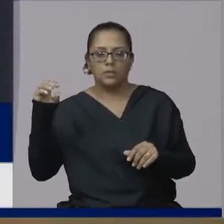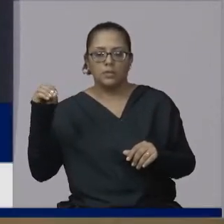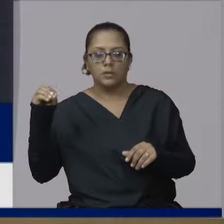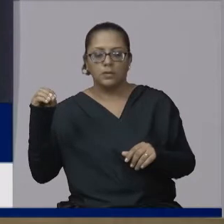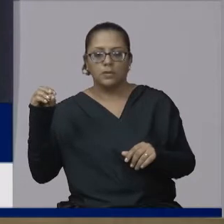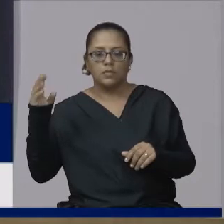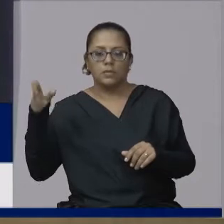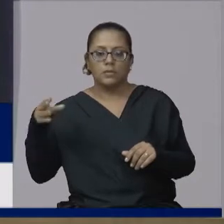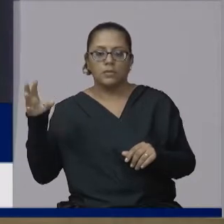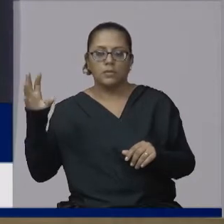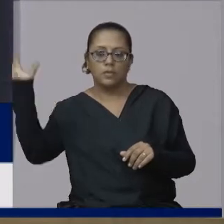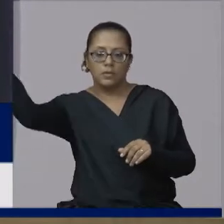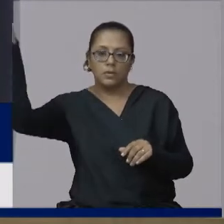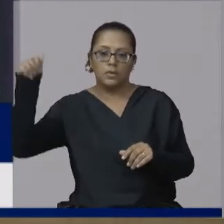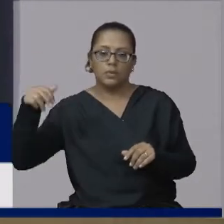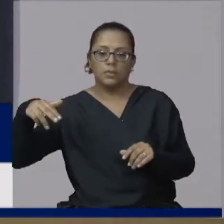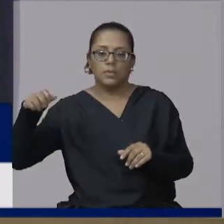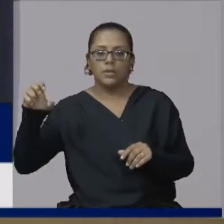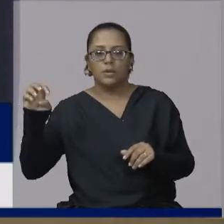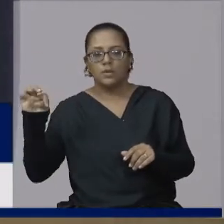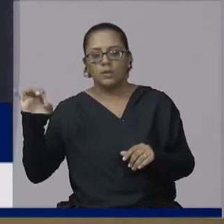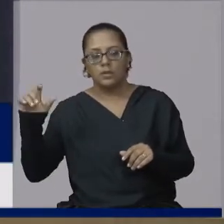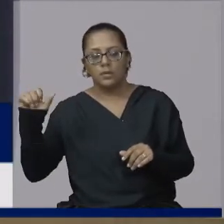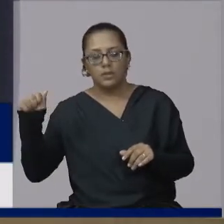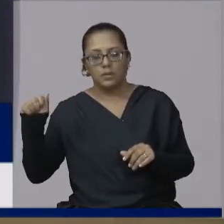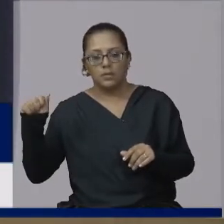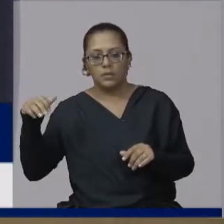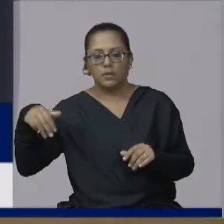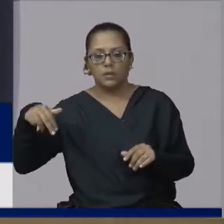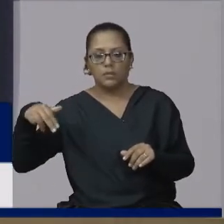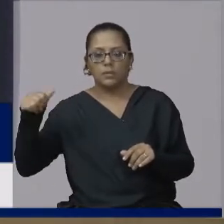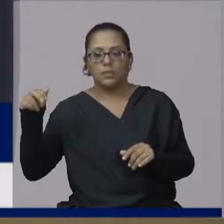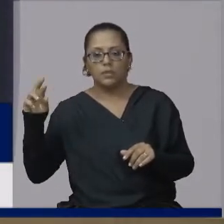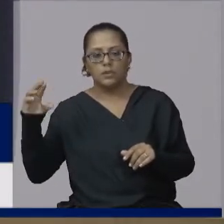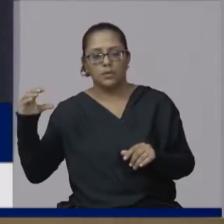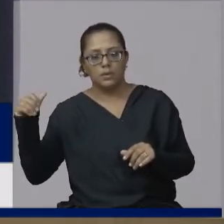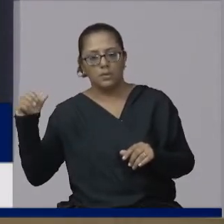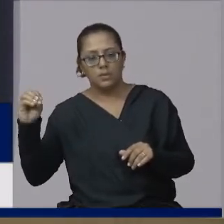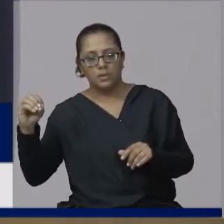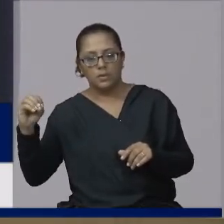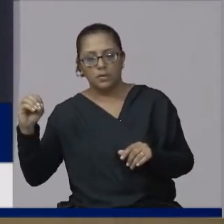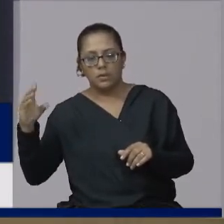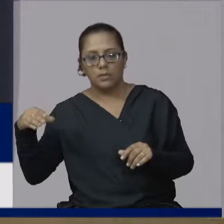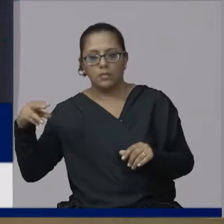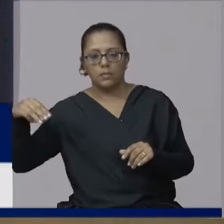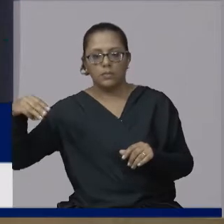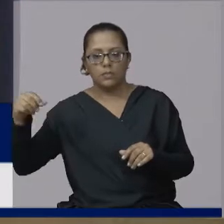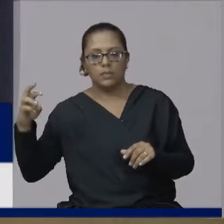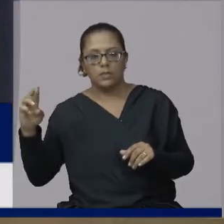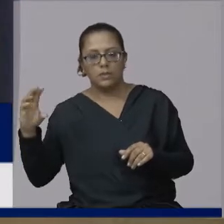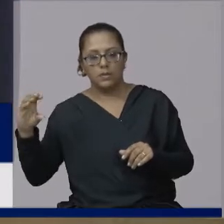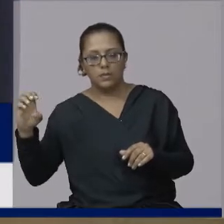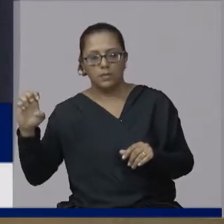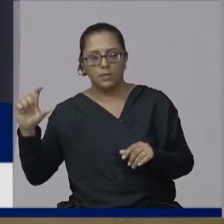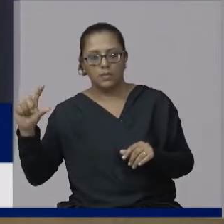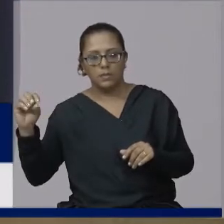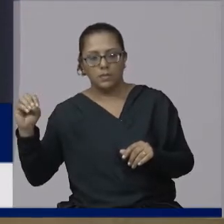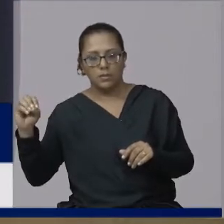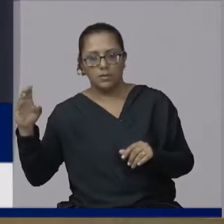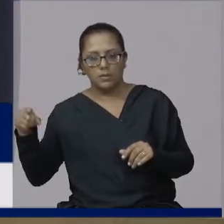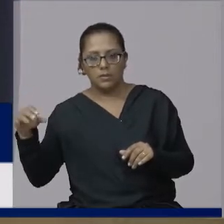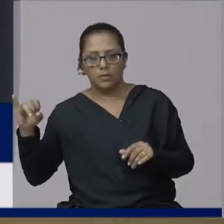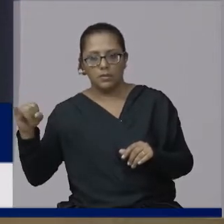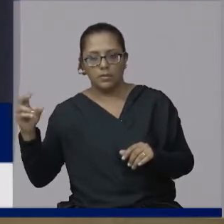Dr. José Cláudio, Marcão da Academia, Marcelo Garcia, Dulce Rita, Juvenil Silvério, Zé